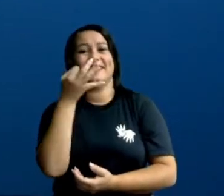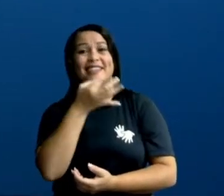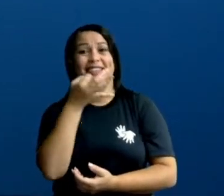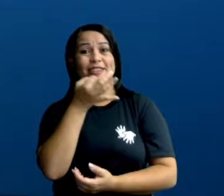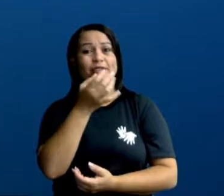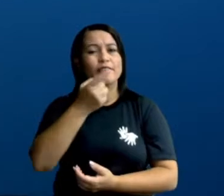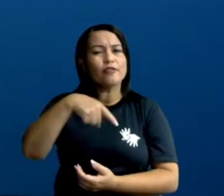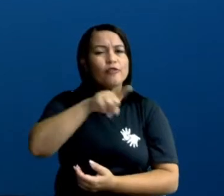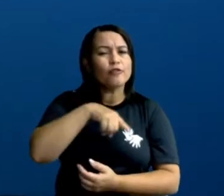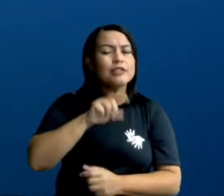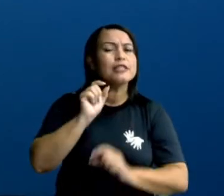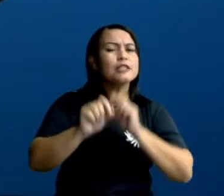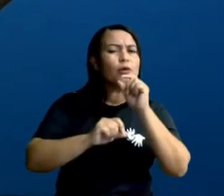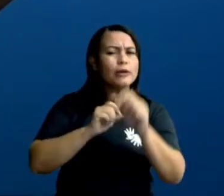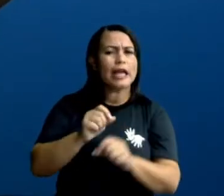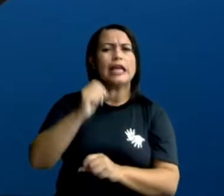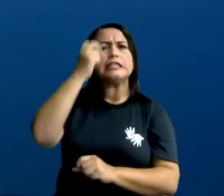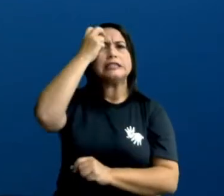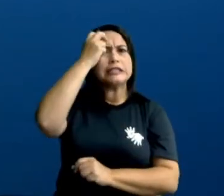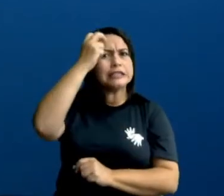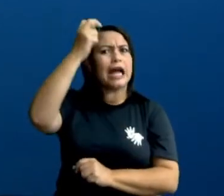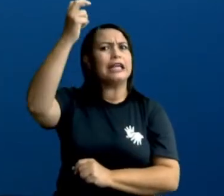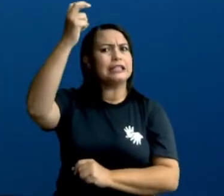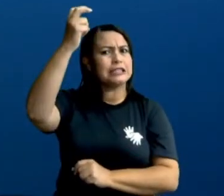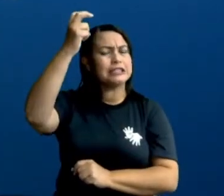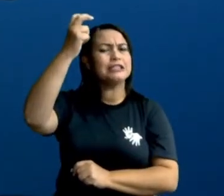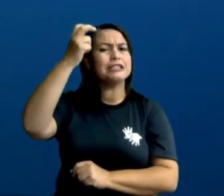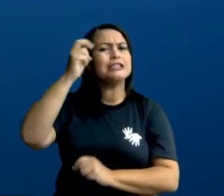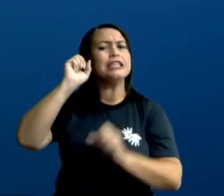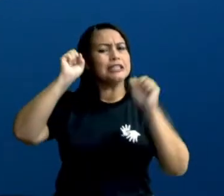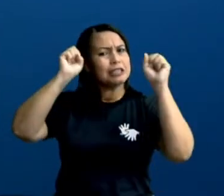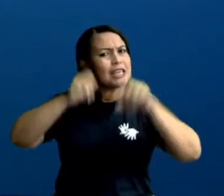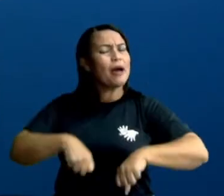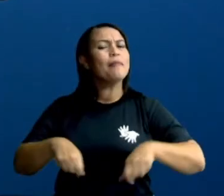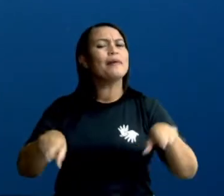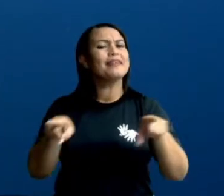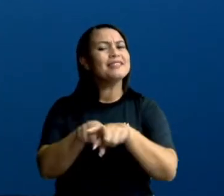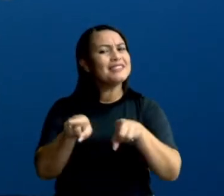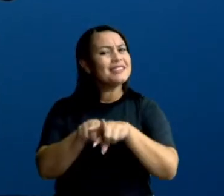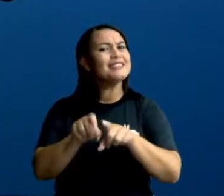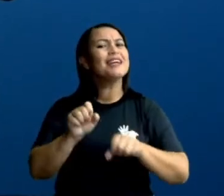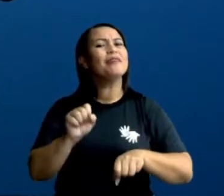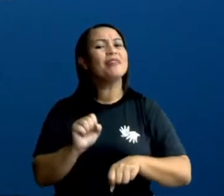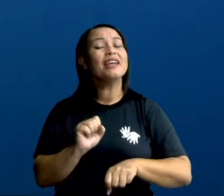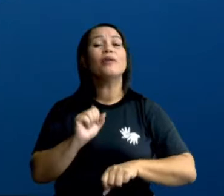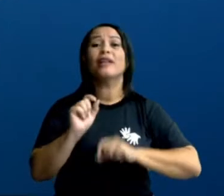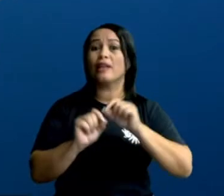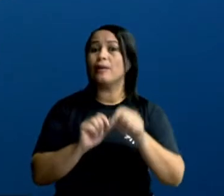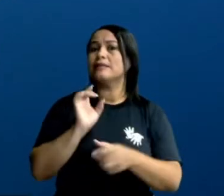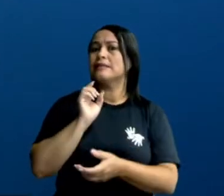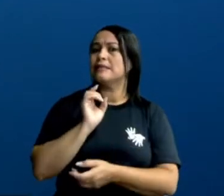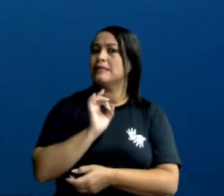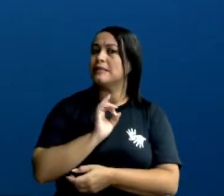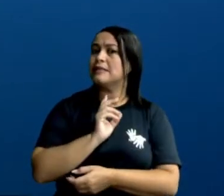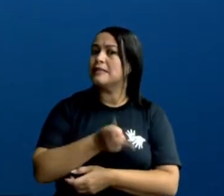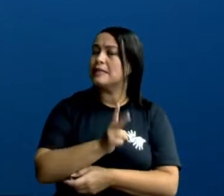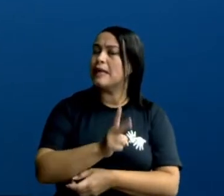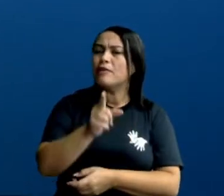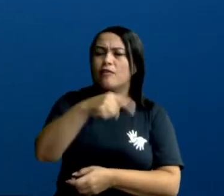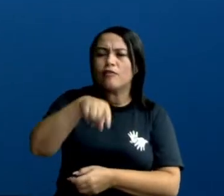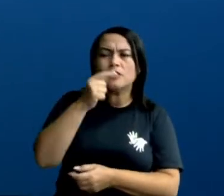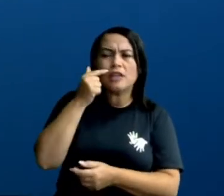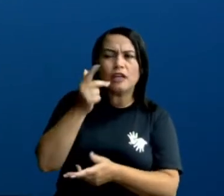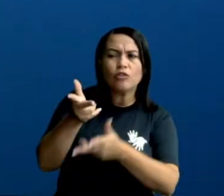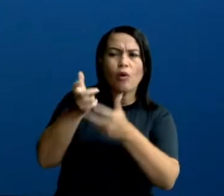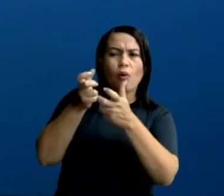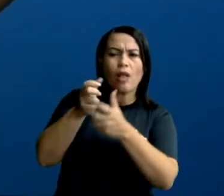Porque vocês são muito inteligentes, muito capazes. Então, cada vez que você olhar um